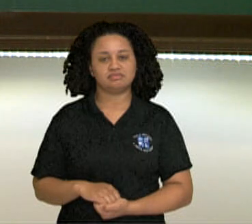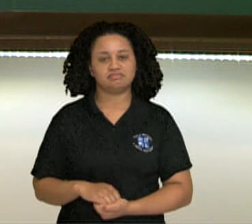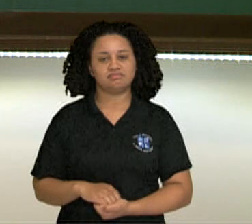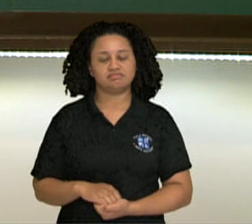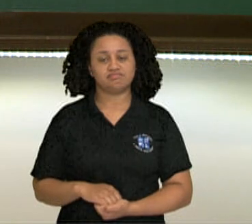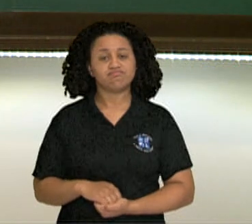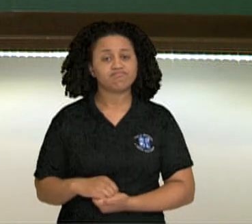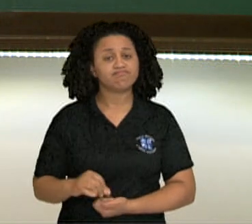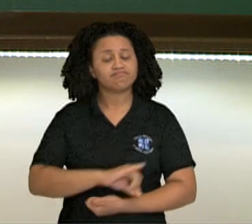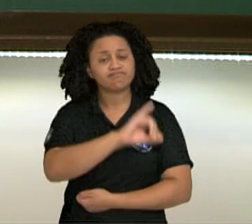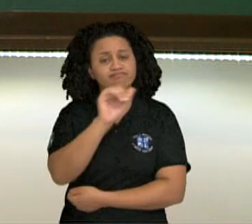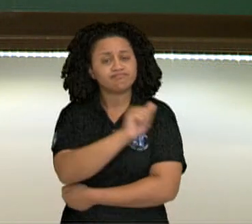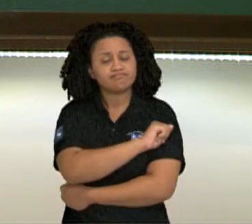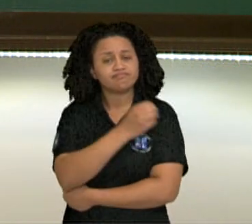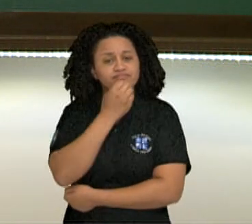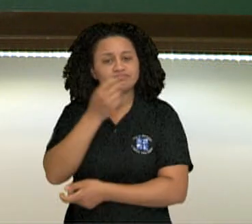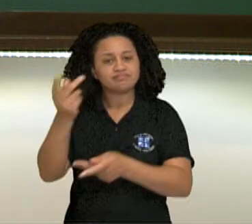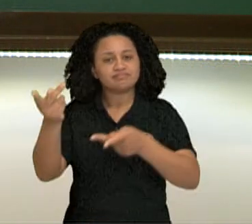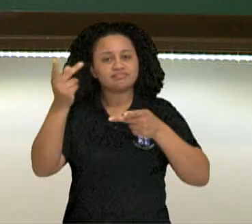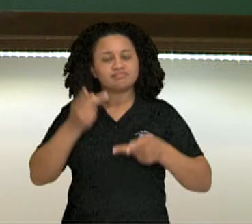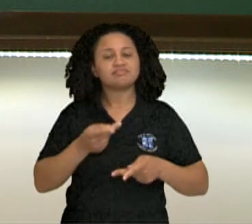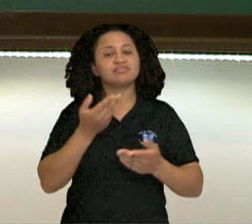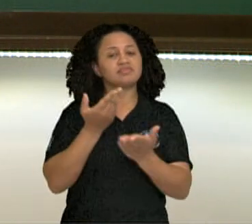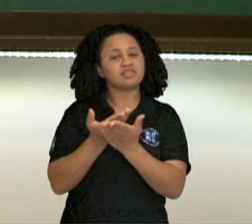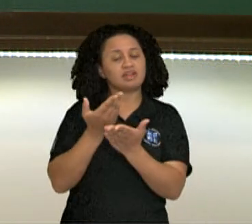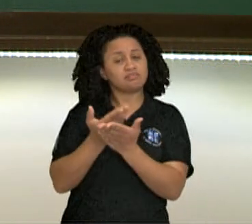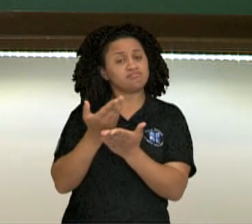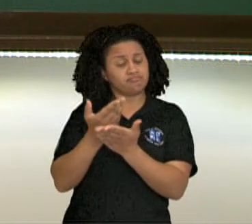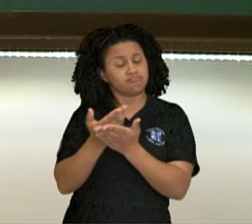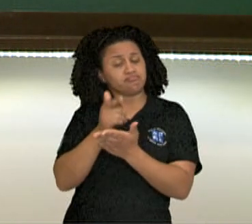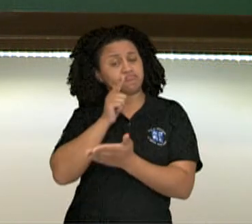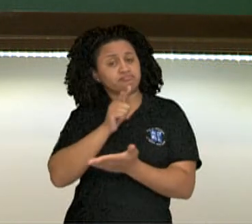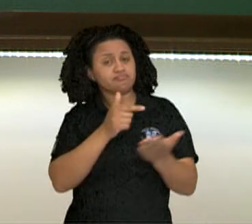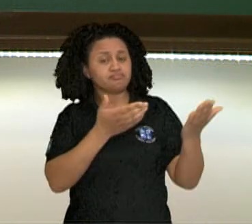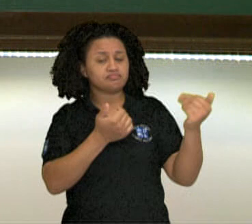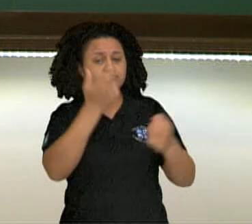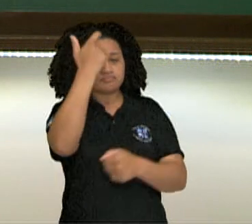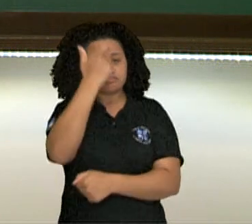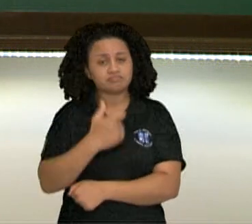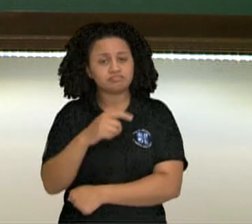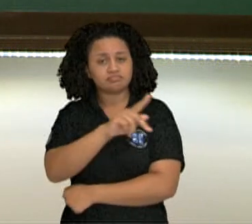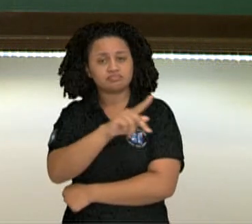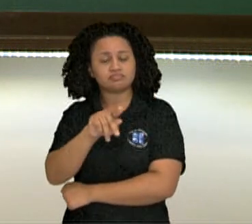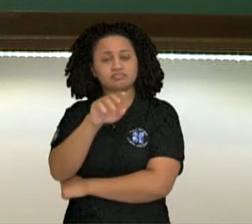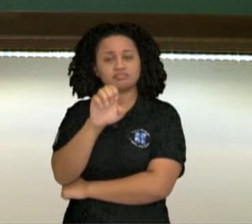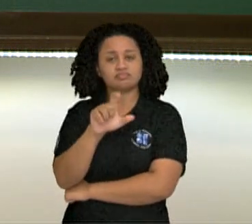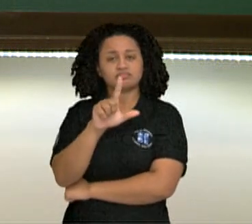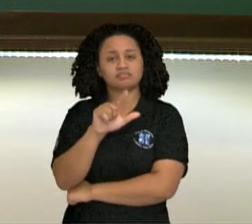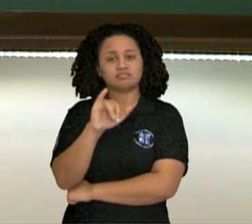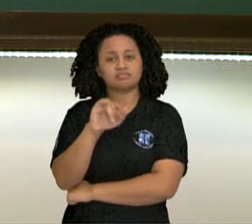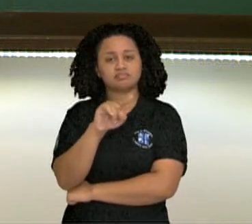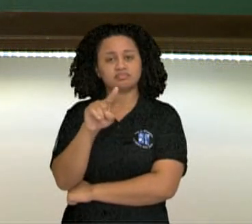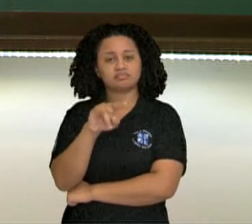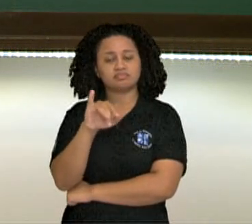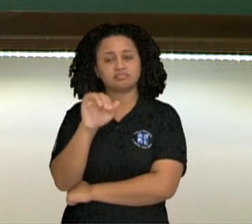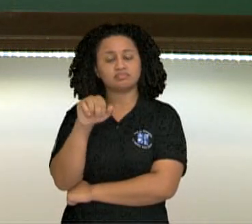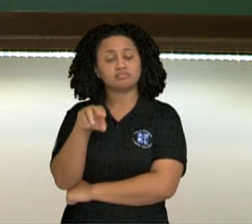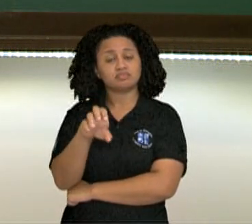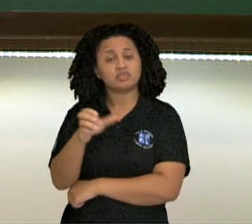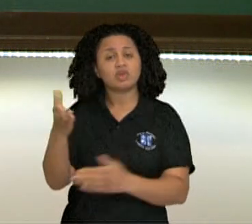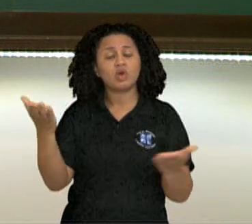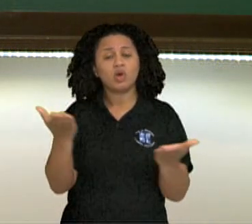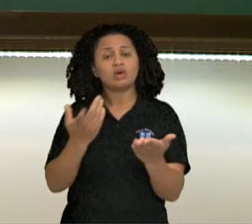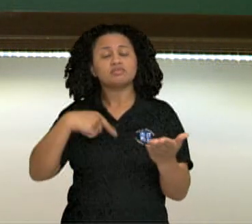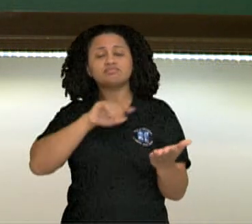Hola chicos, bem-vindos a mais uma classe de língua espanhola. Sou a professora Elisiane e hoje vamos estudar